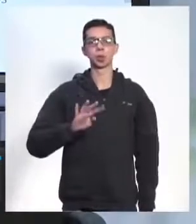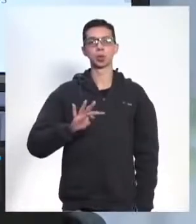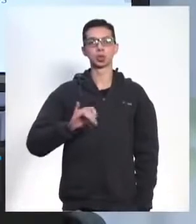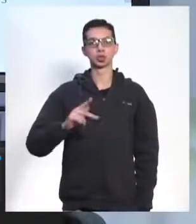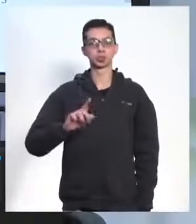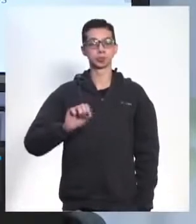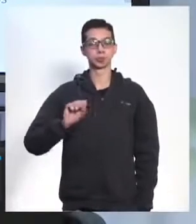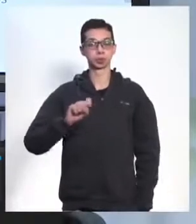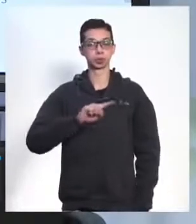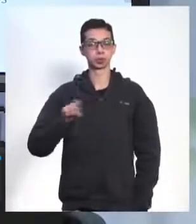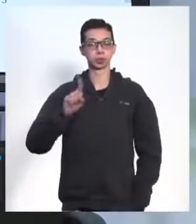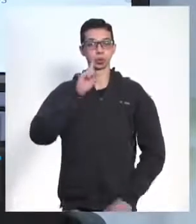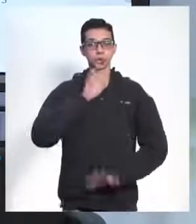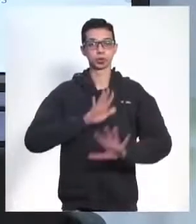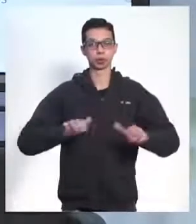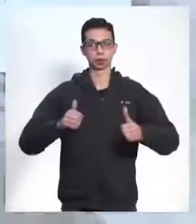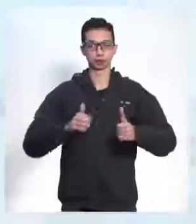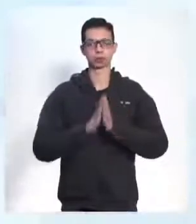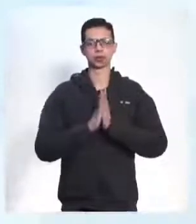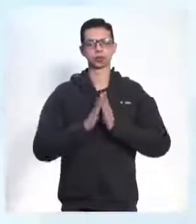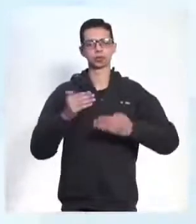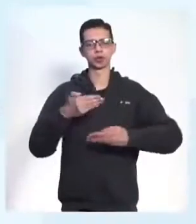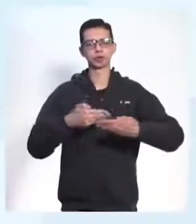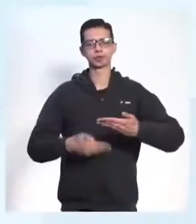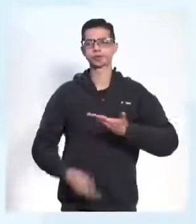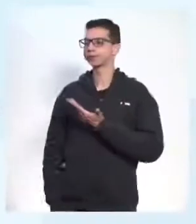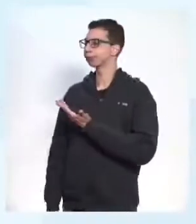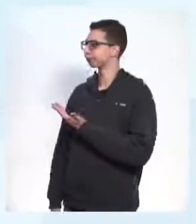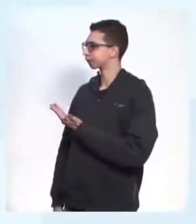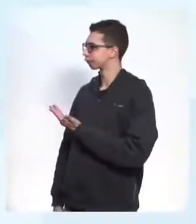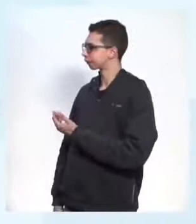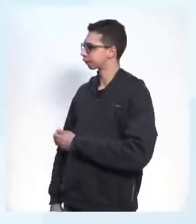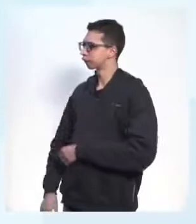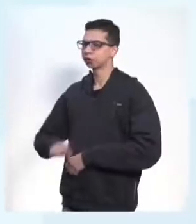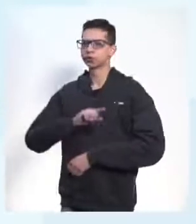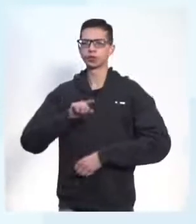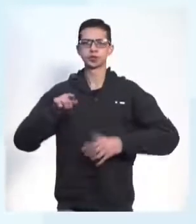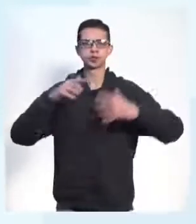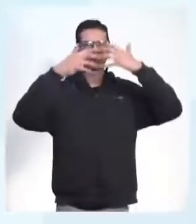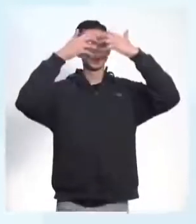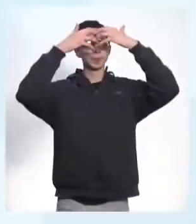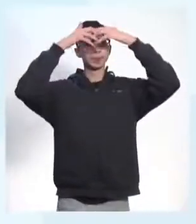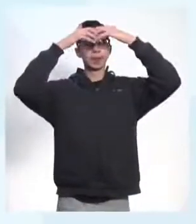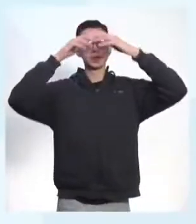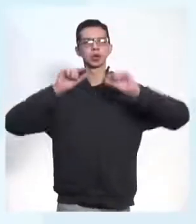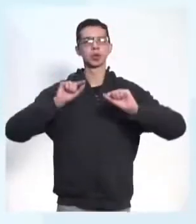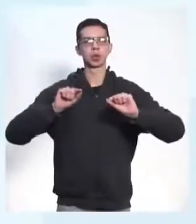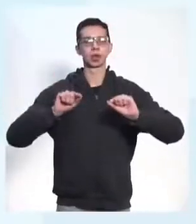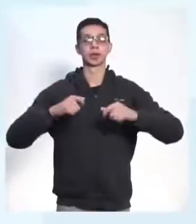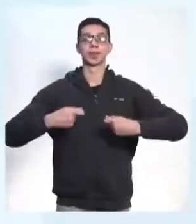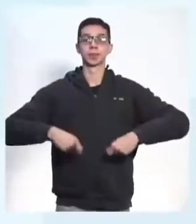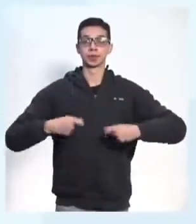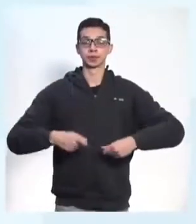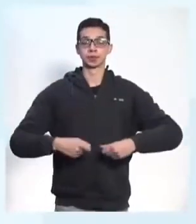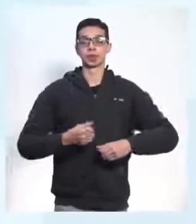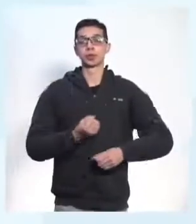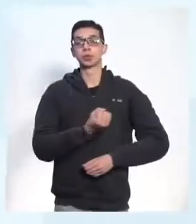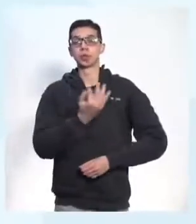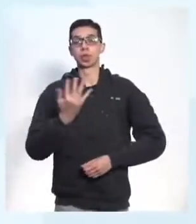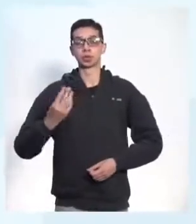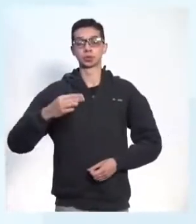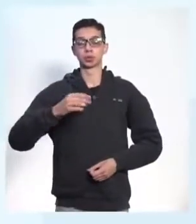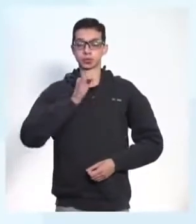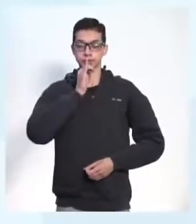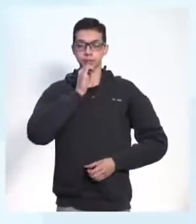Pode colocar na tela para eles, diretor, por favor? Então, a ideia seria o seguinte, escrever, né, colocar os múltiplos em 0,